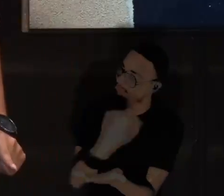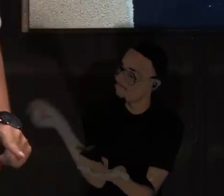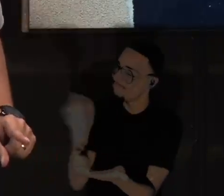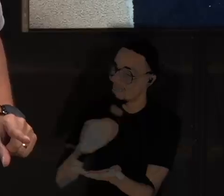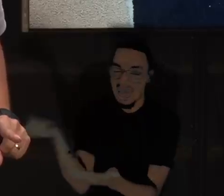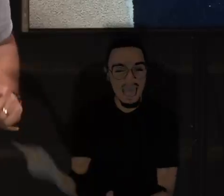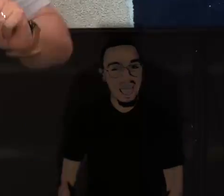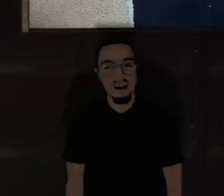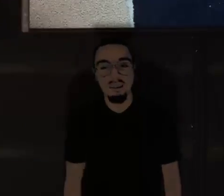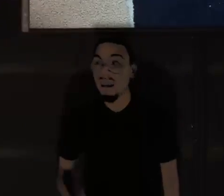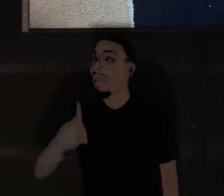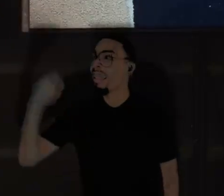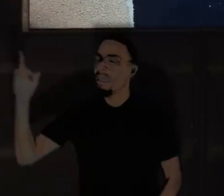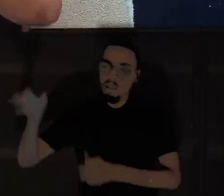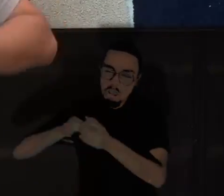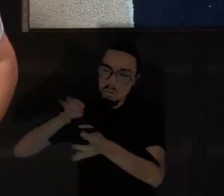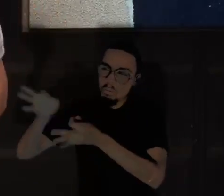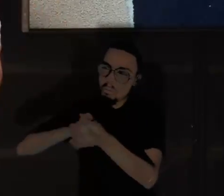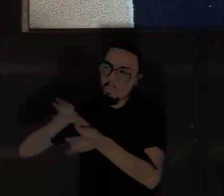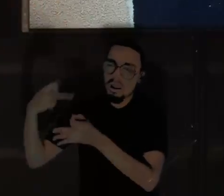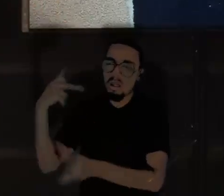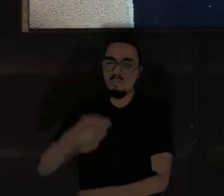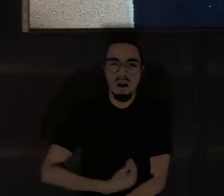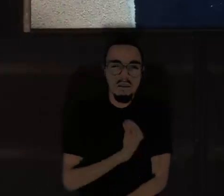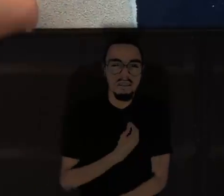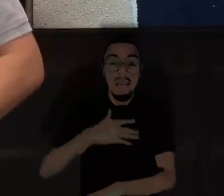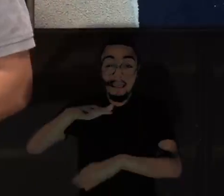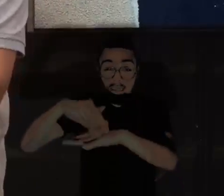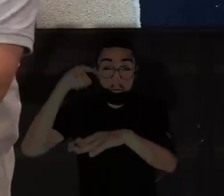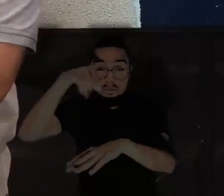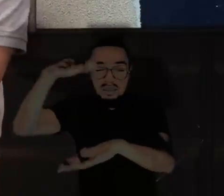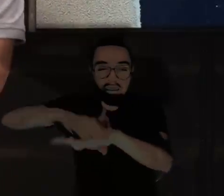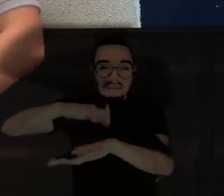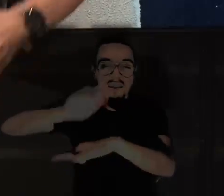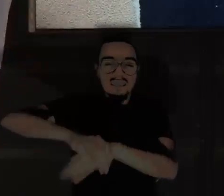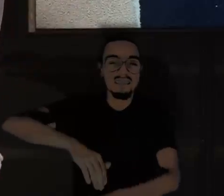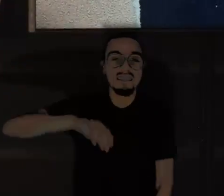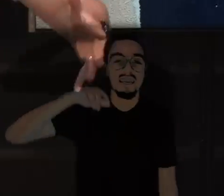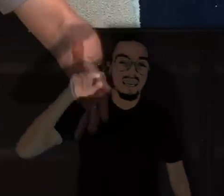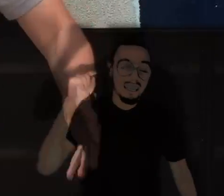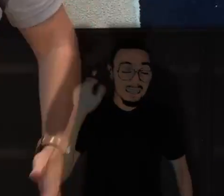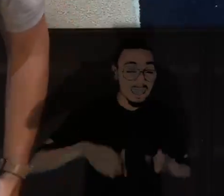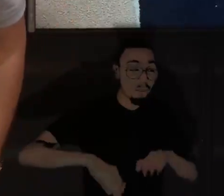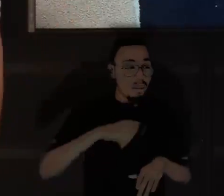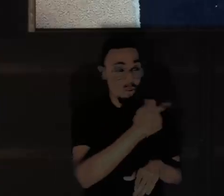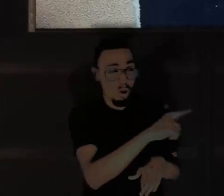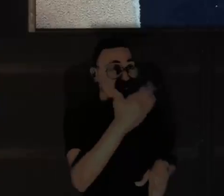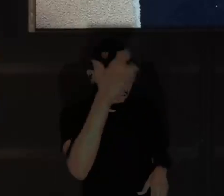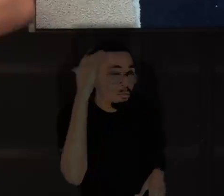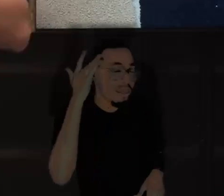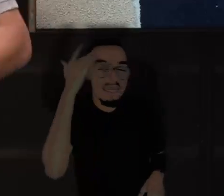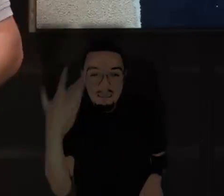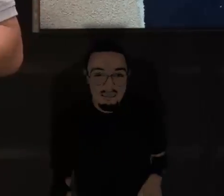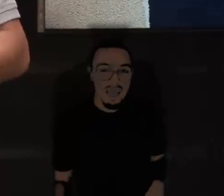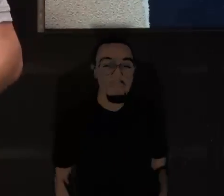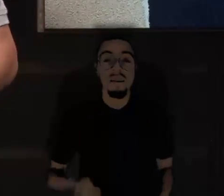vocabulário suficiente. O que Deus te chamou para fazer, teus amigos não têm tanta influência. Vai chegar momento que você vai dizer: o chamado é maior que a